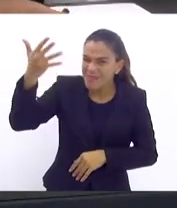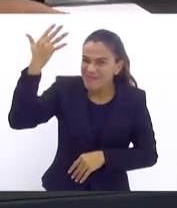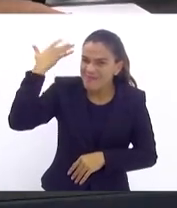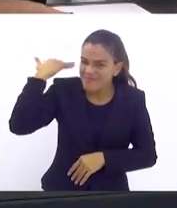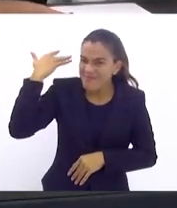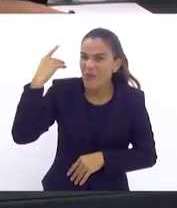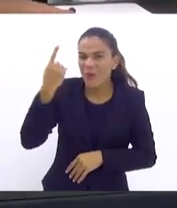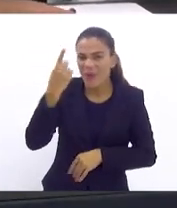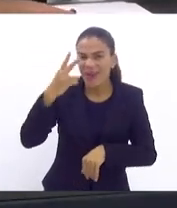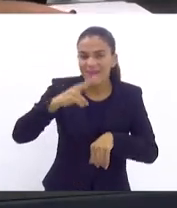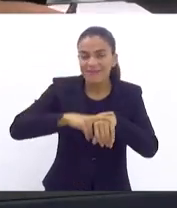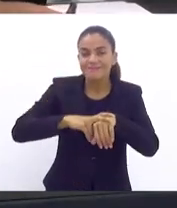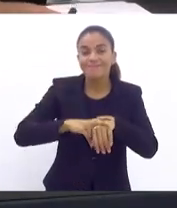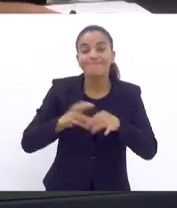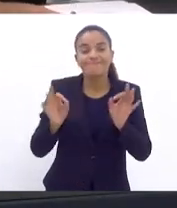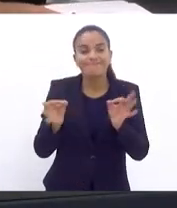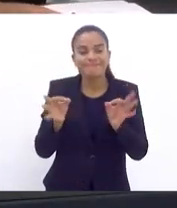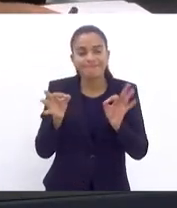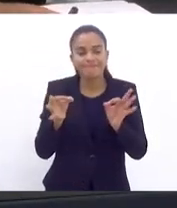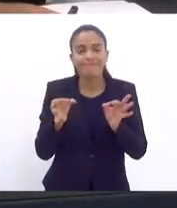foi levantado uma vez